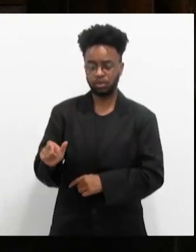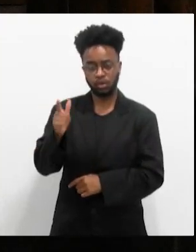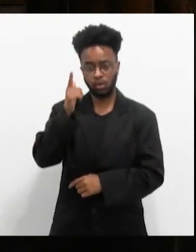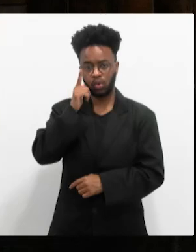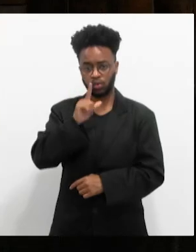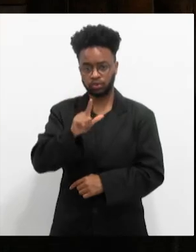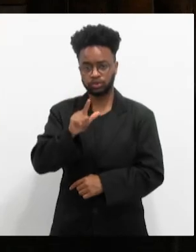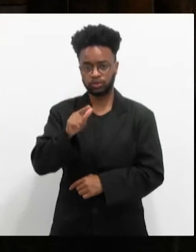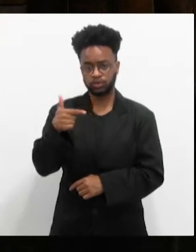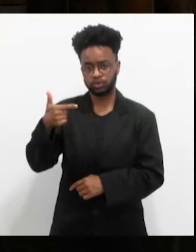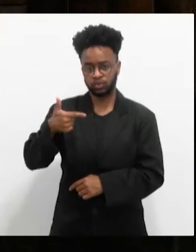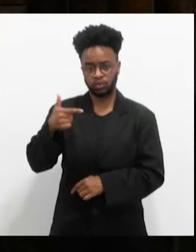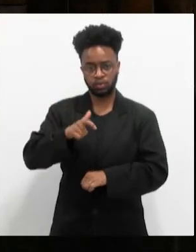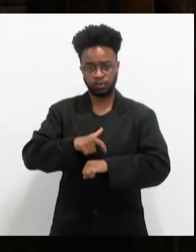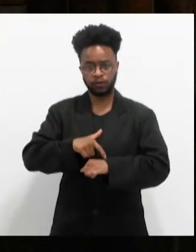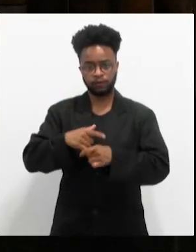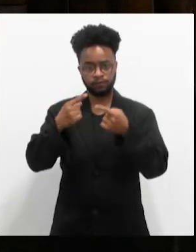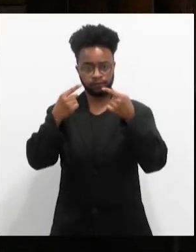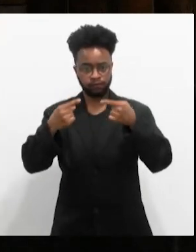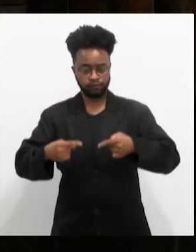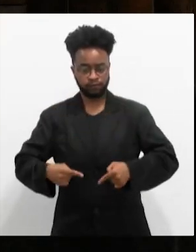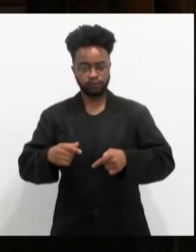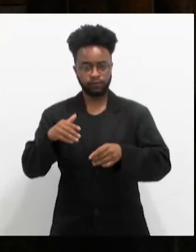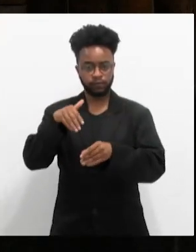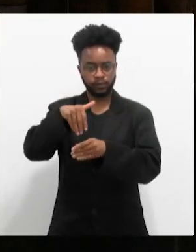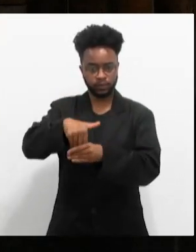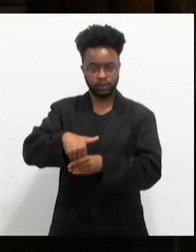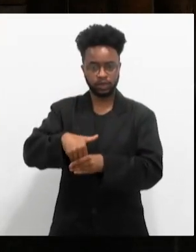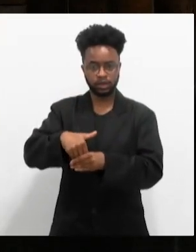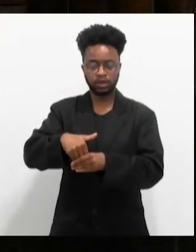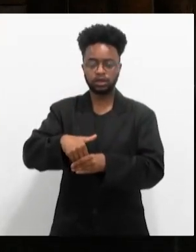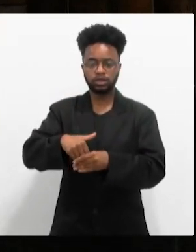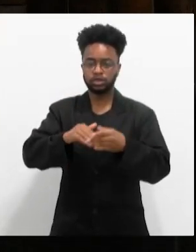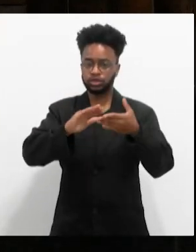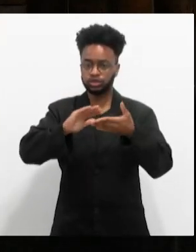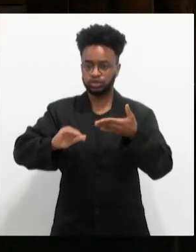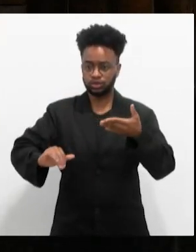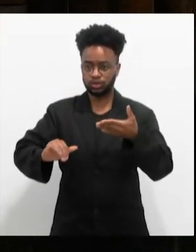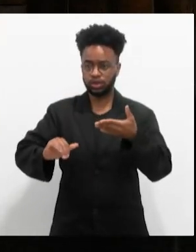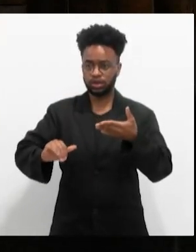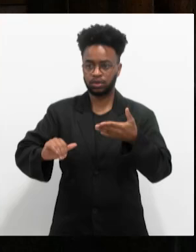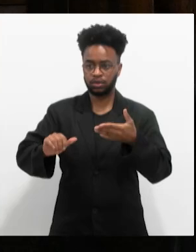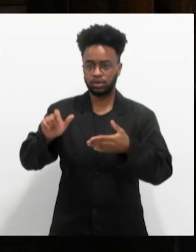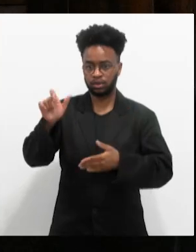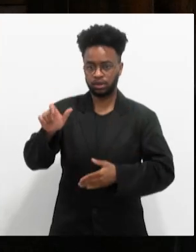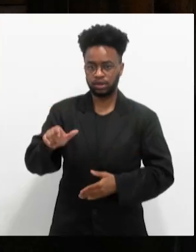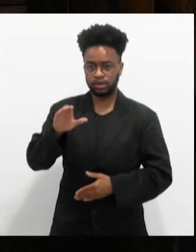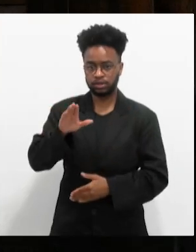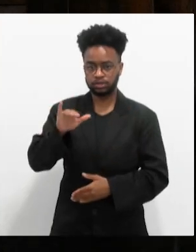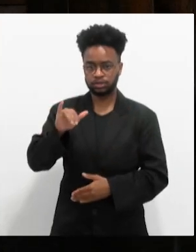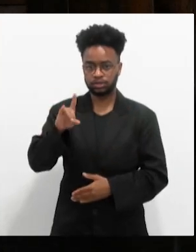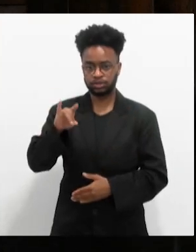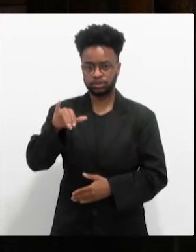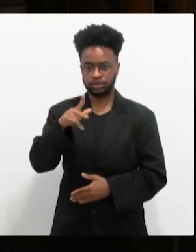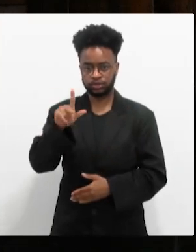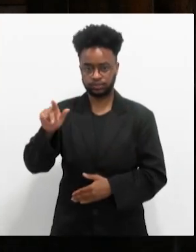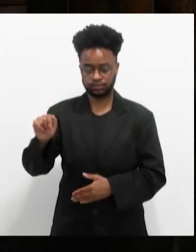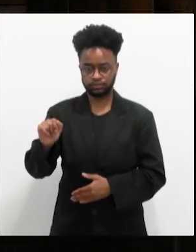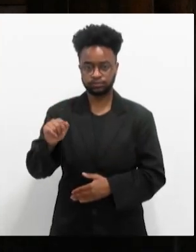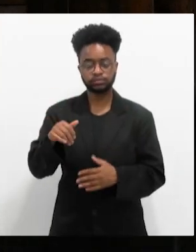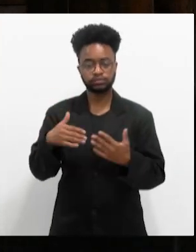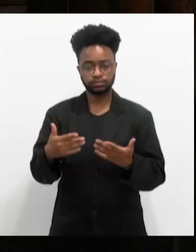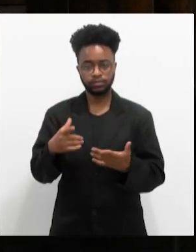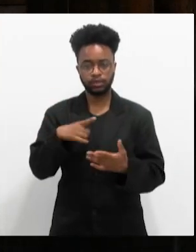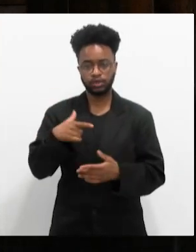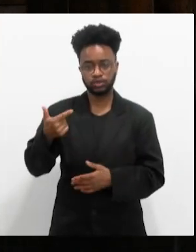segundo turno, tirando da disputa nossa antiga companheira aqui de parlamento, Cidinha Campos, e foi para o